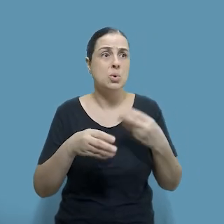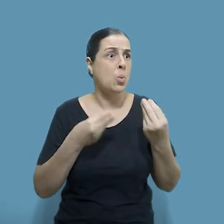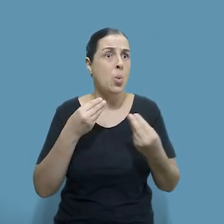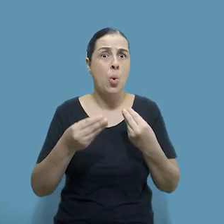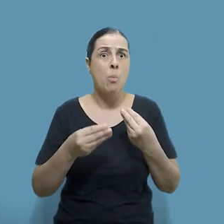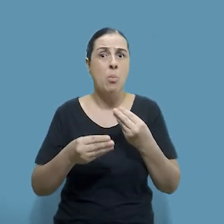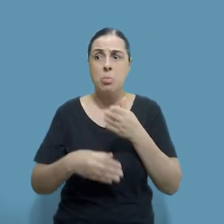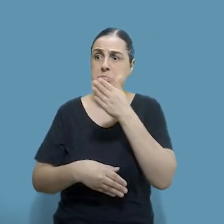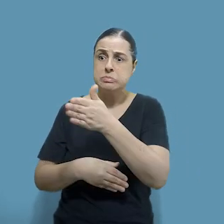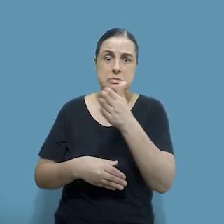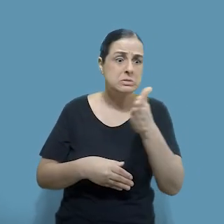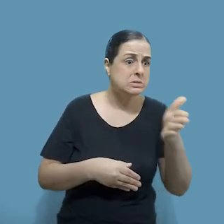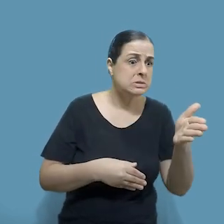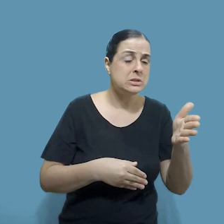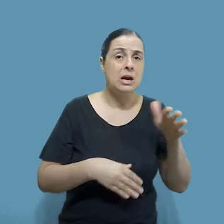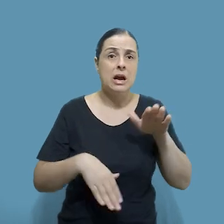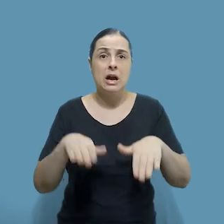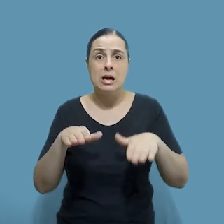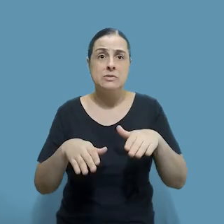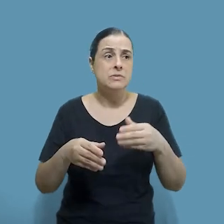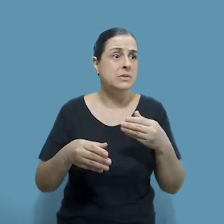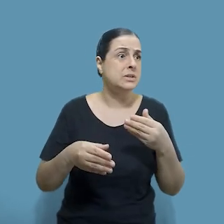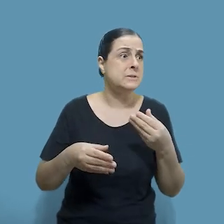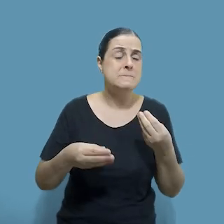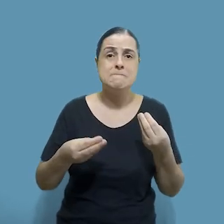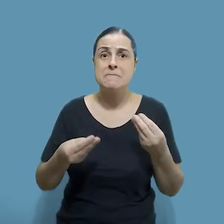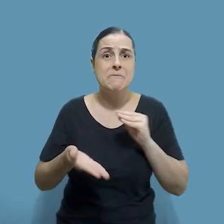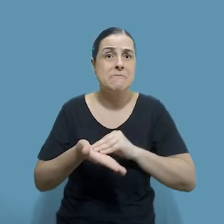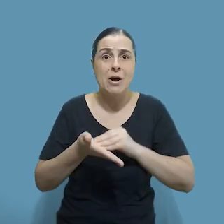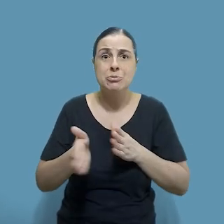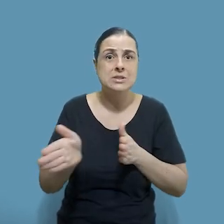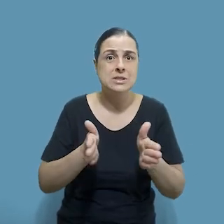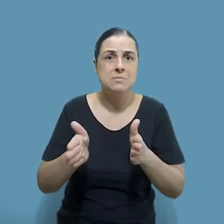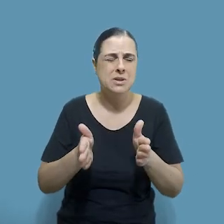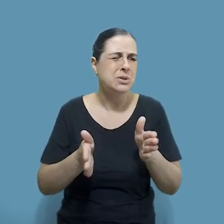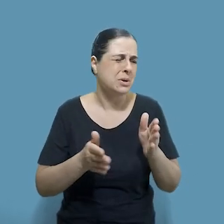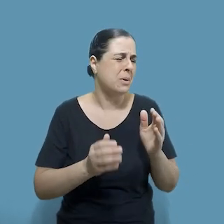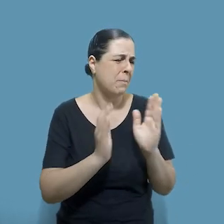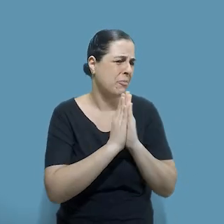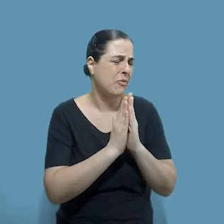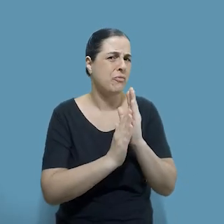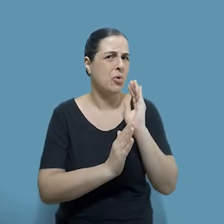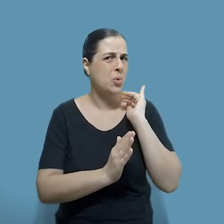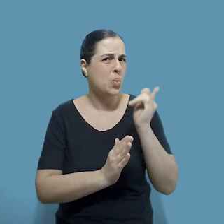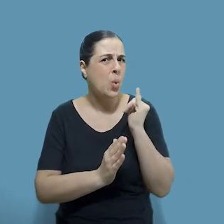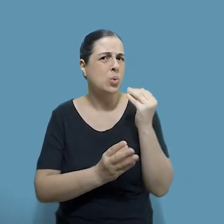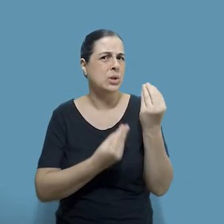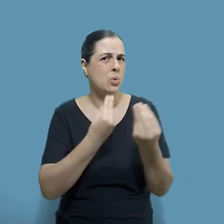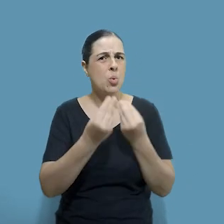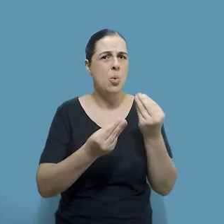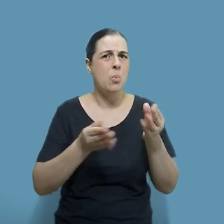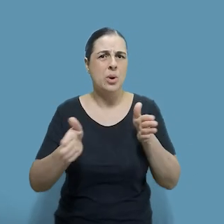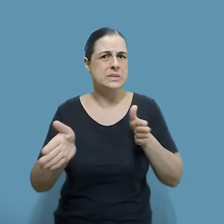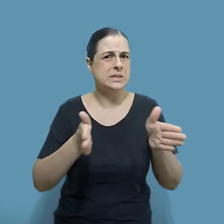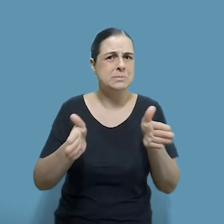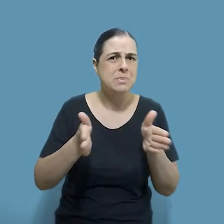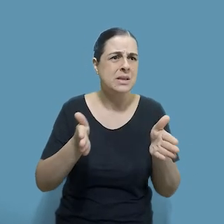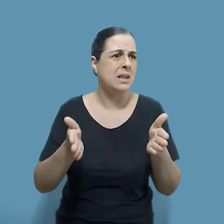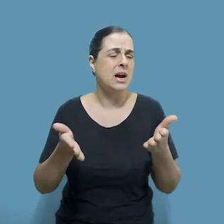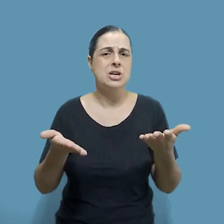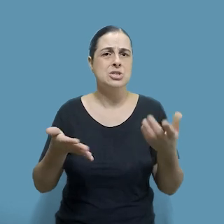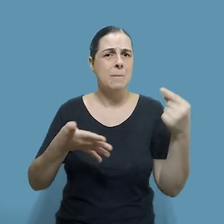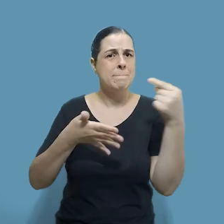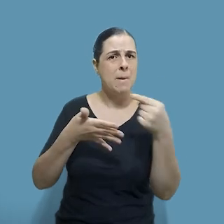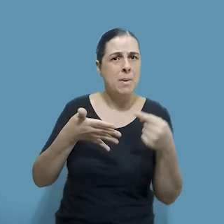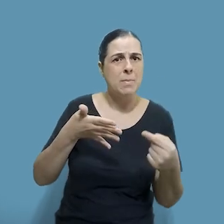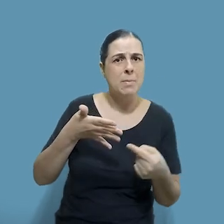contasse um pouquinho e falasse um pouco da tua experiência, né? De um modo geral, o que é acessibilidade, como que isso